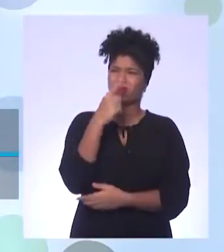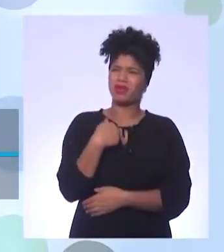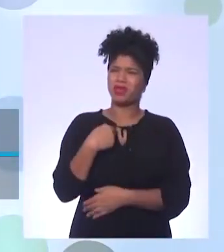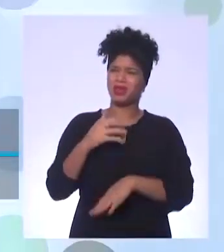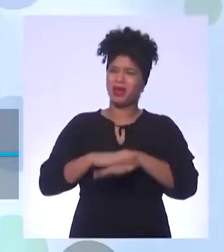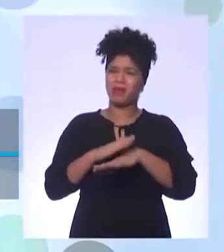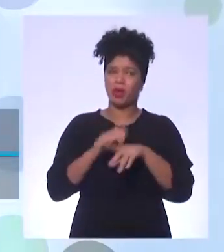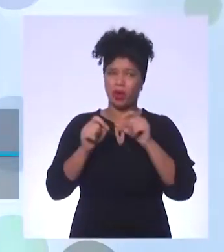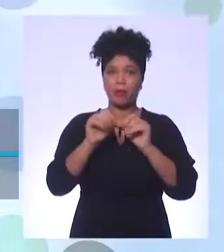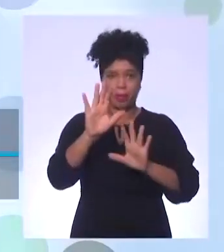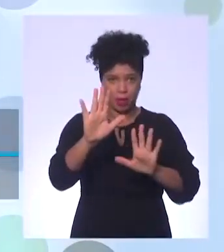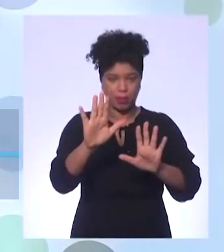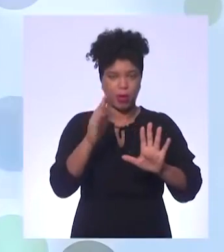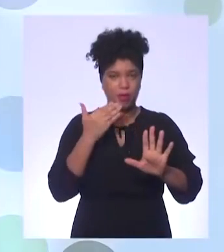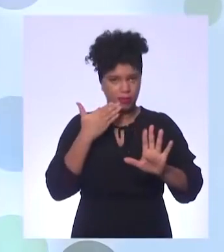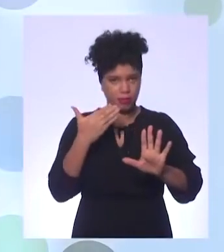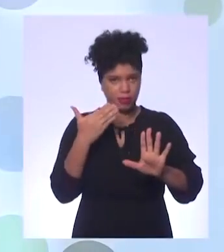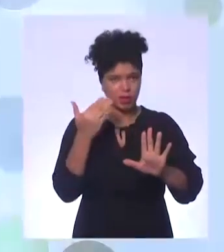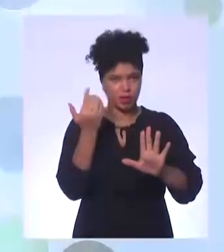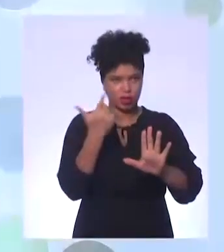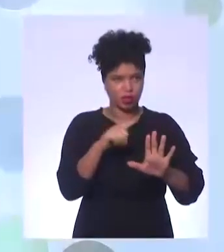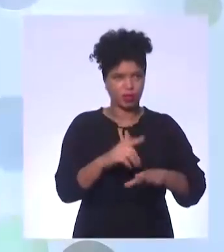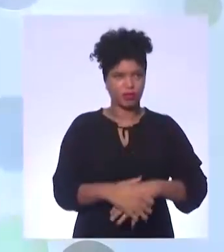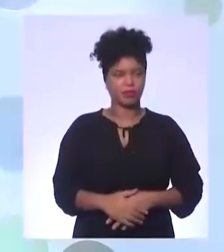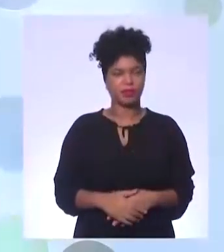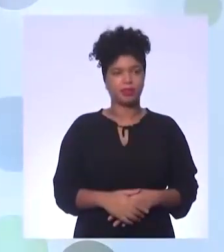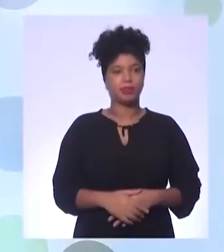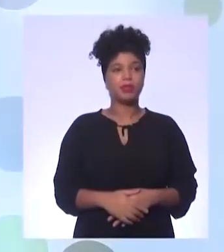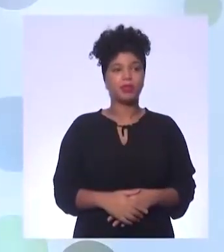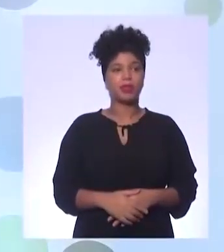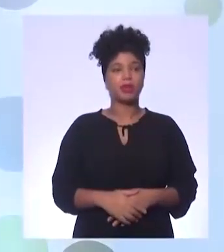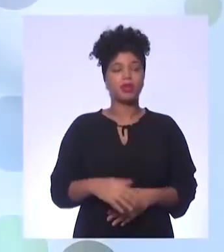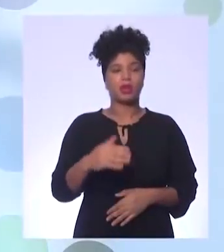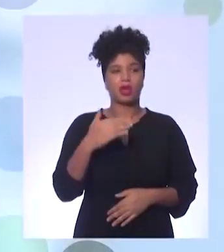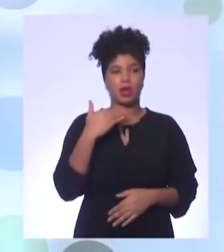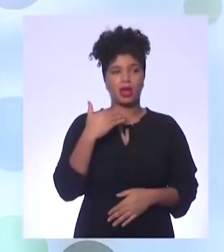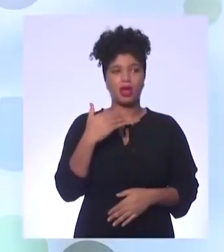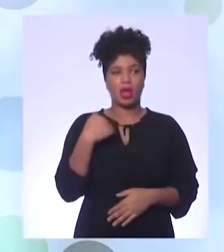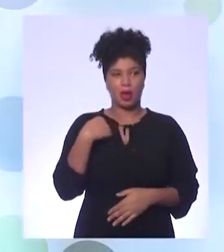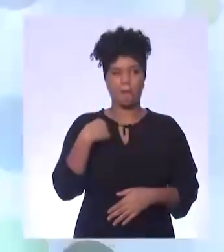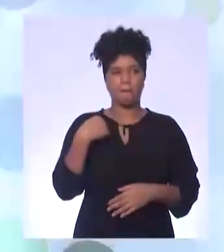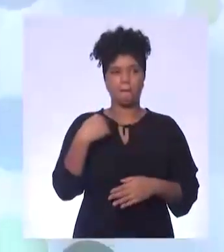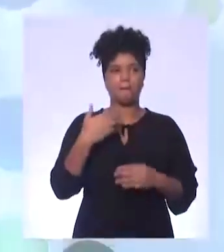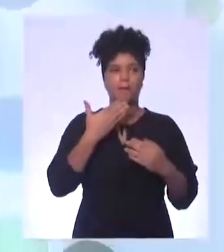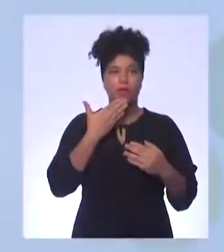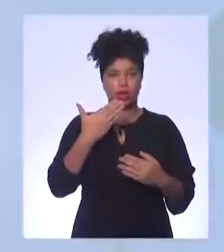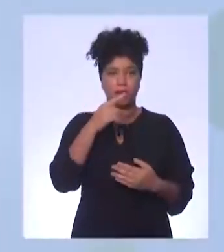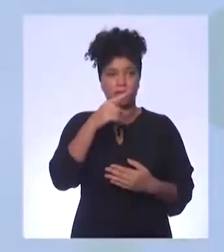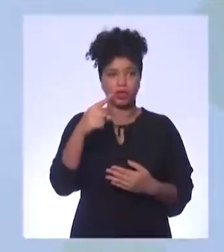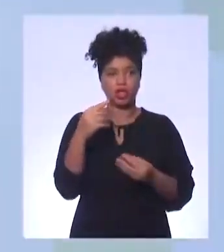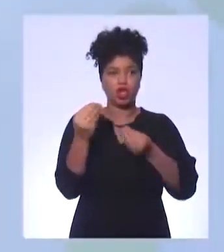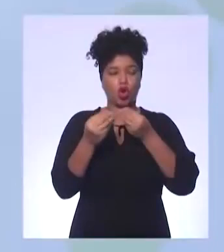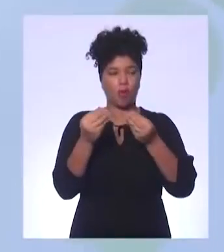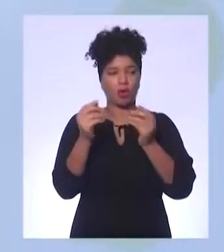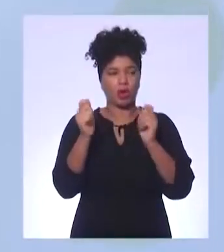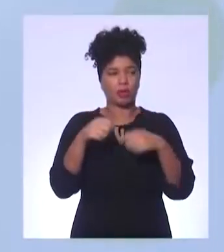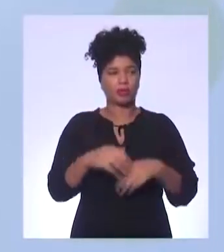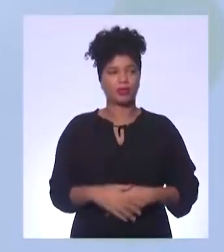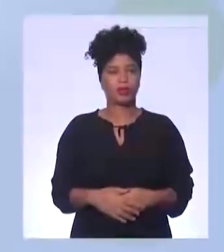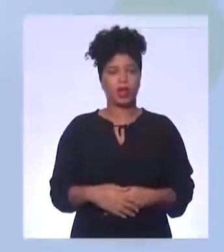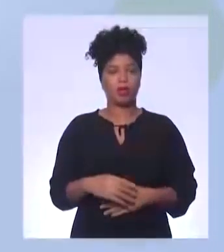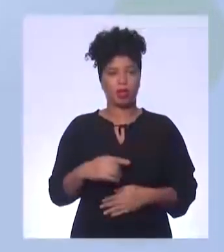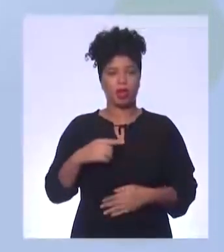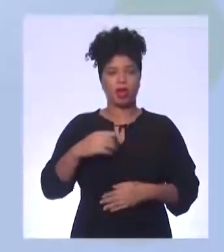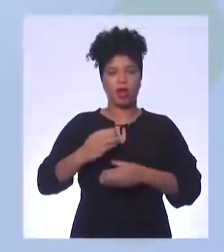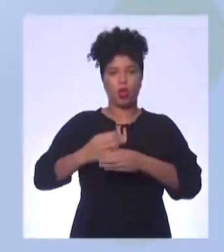Então, pode colocar a atividade na tela aí para eles? Só para vocês verem. A gente tem um desenho, vou fazer como se essa pontinha fosse a ponta da garrafa, tá bom? A gente está com a